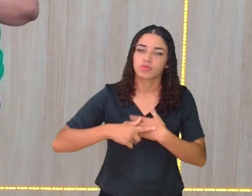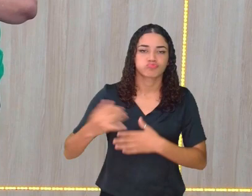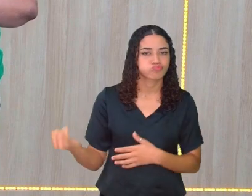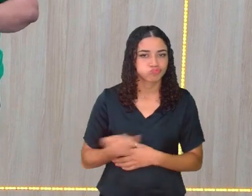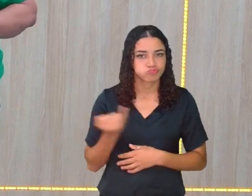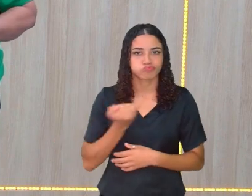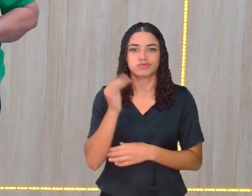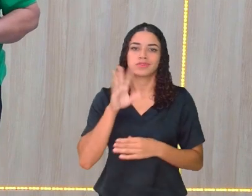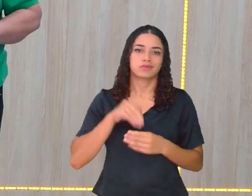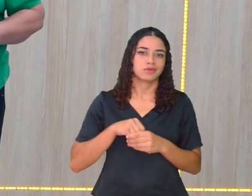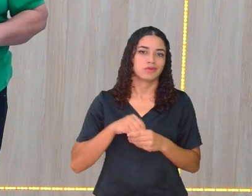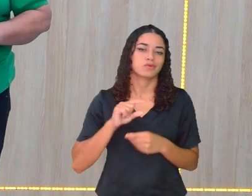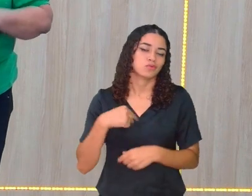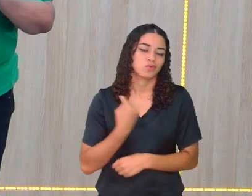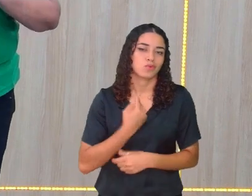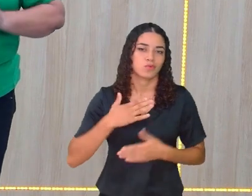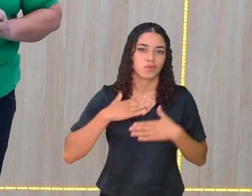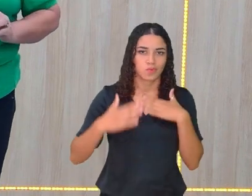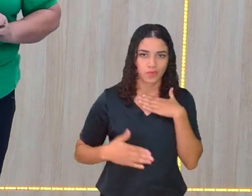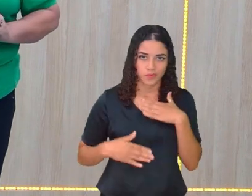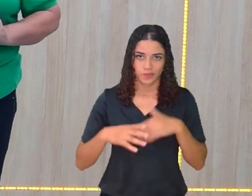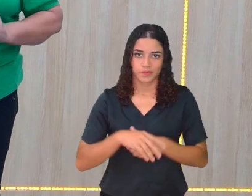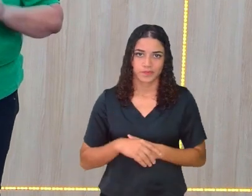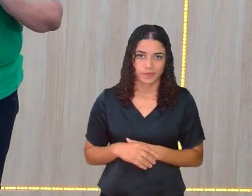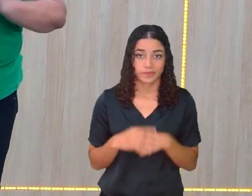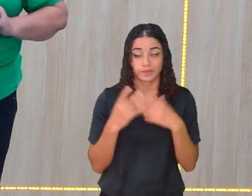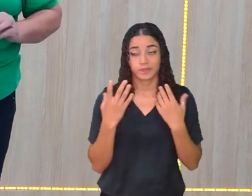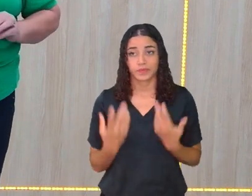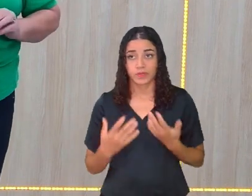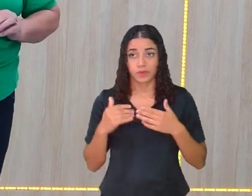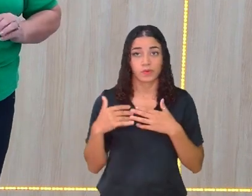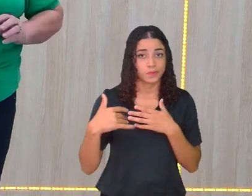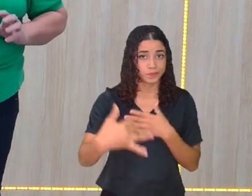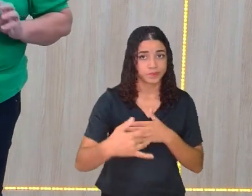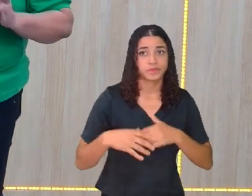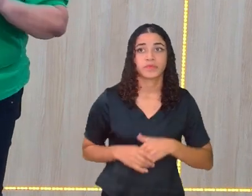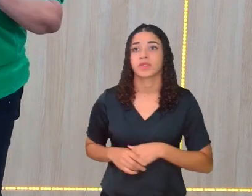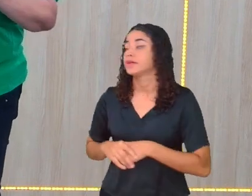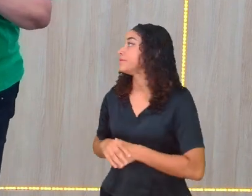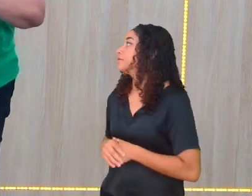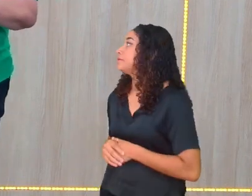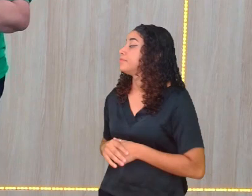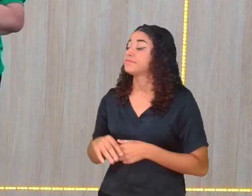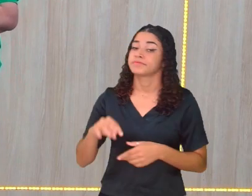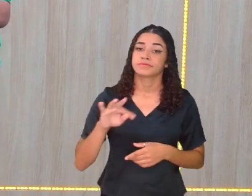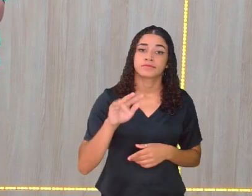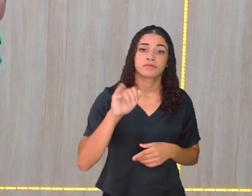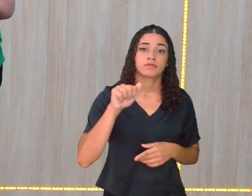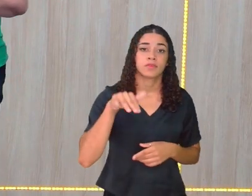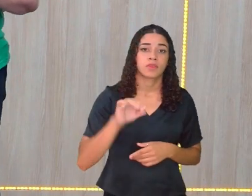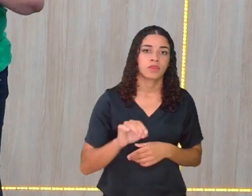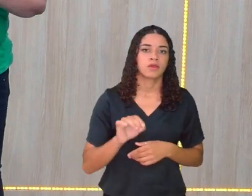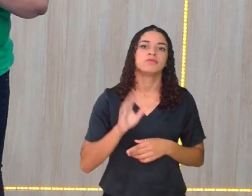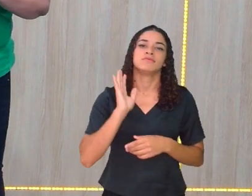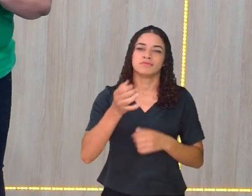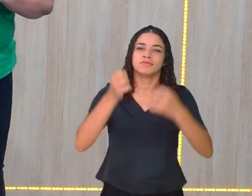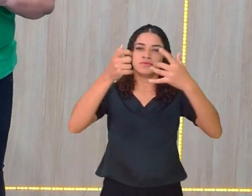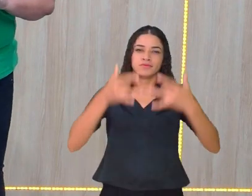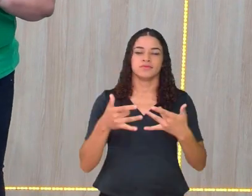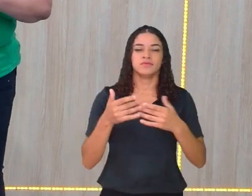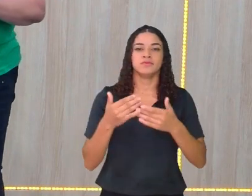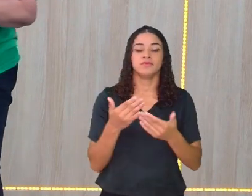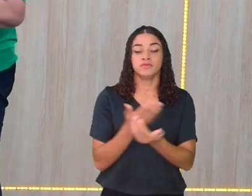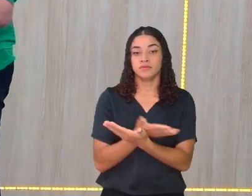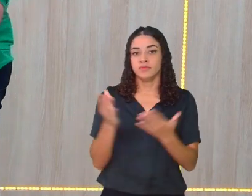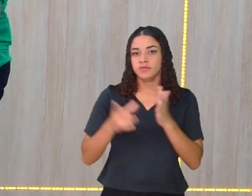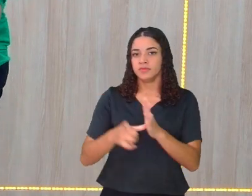importante dentro do nosso organismo. Na continuação, o que é que nós temos? Nós temos o timo, que eu falei no início, né?